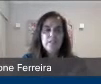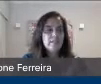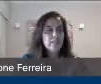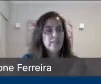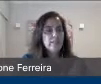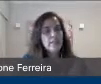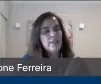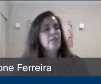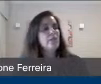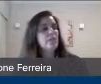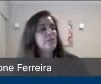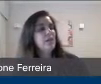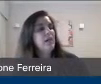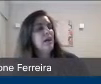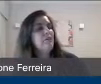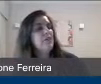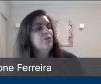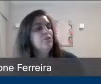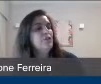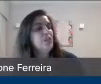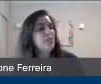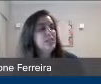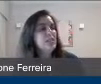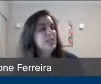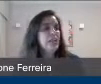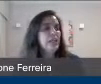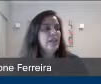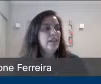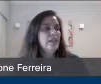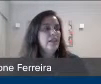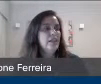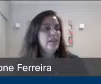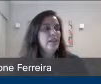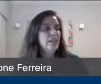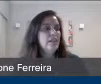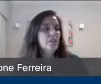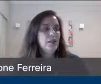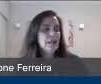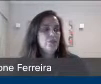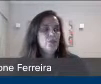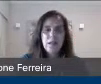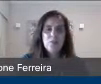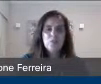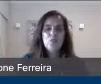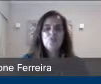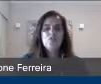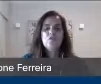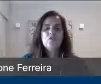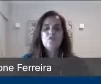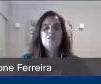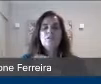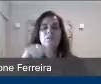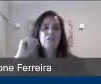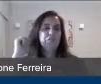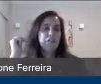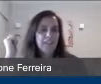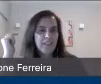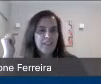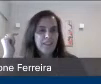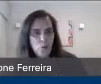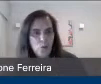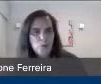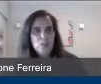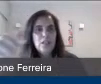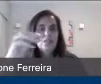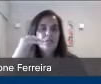só para mostrar para vocês, a Feira do Education Essay Brasil, nós fizemos em março, nós tivemos também a feira em agosto, são